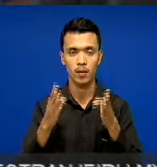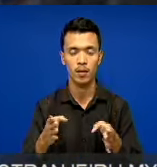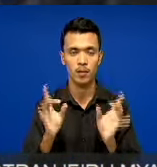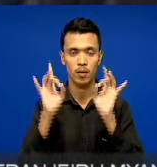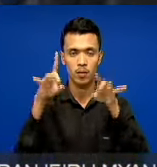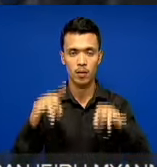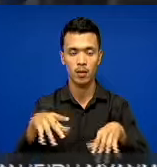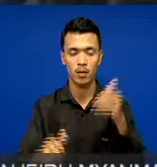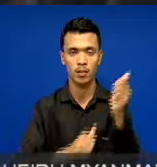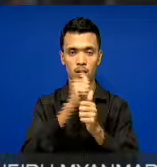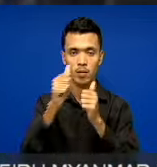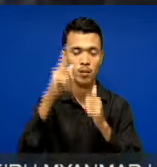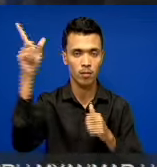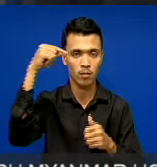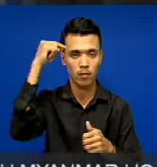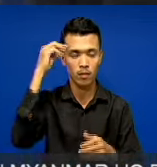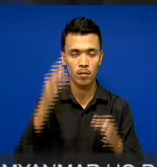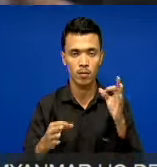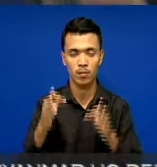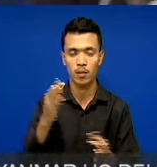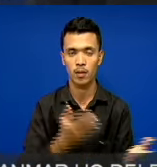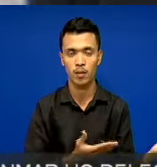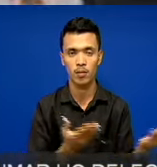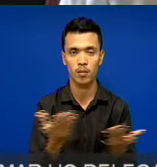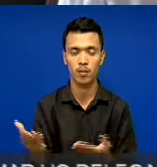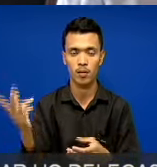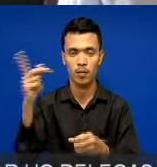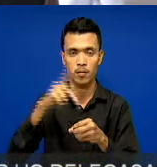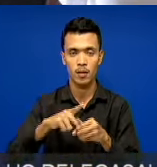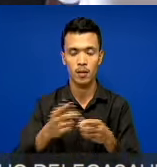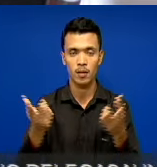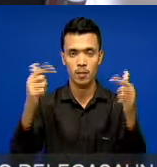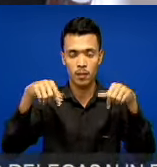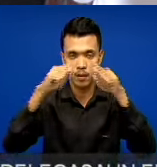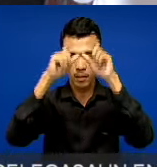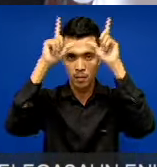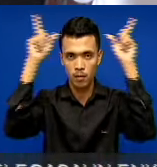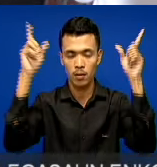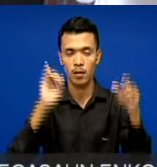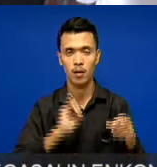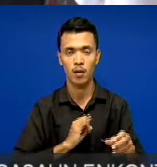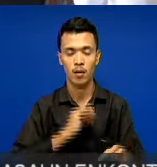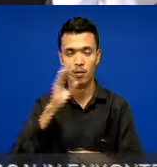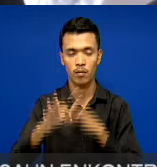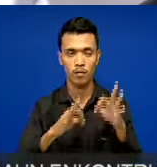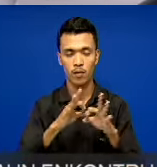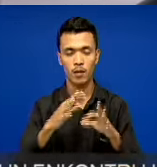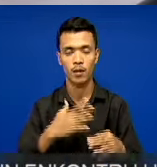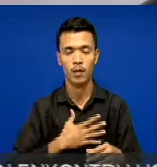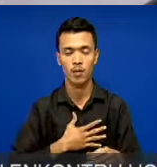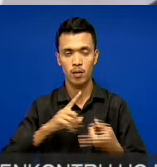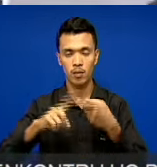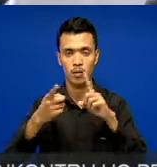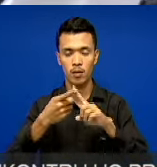no governo, para cadoras ka pipeline Great Sunrise tem mai Timor-Leste. Hau fier, bahau ni amigo, bahau ni belung veterano